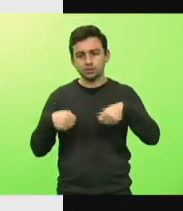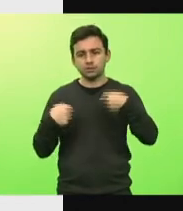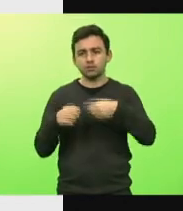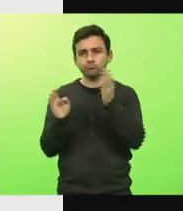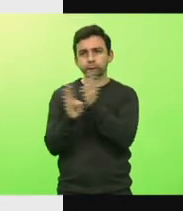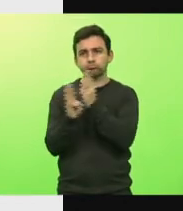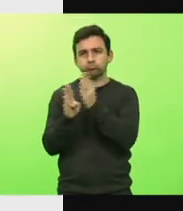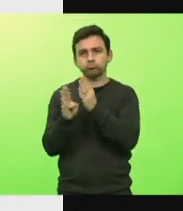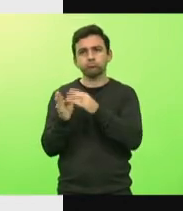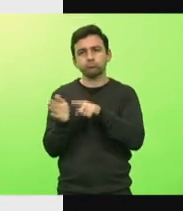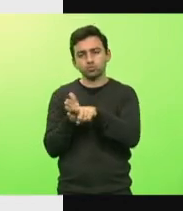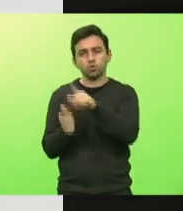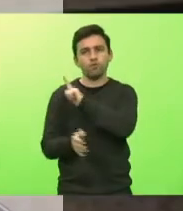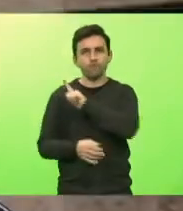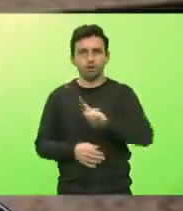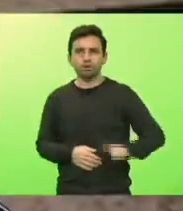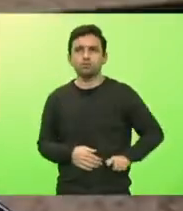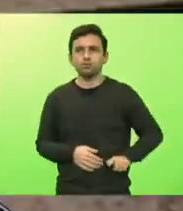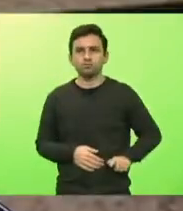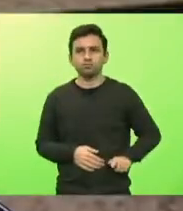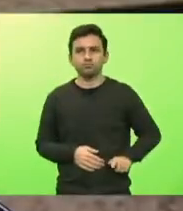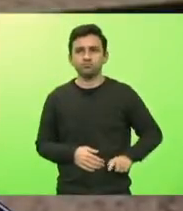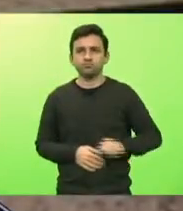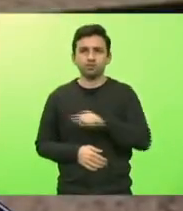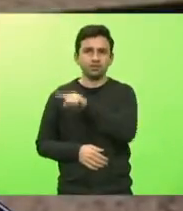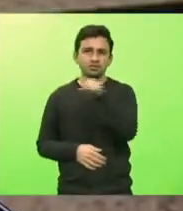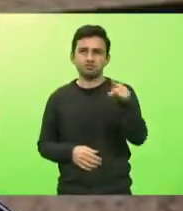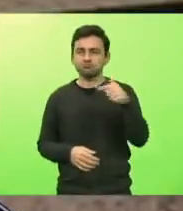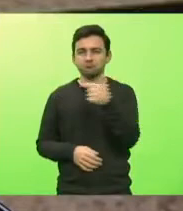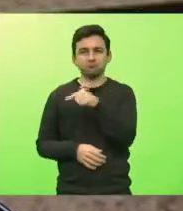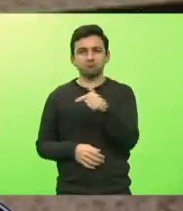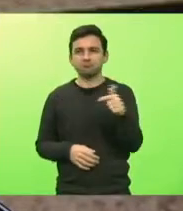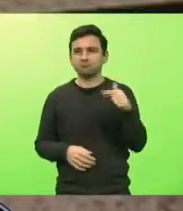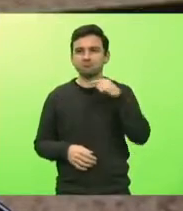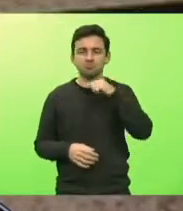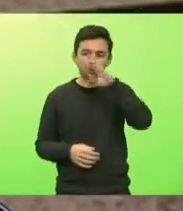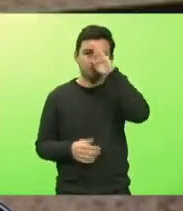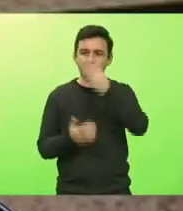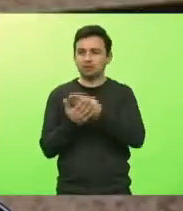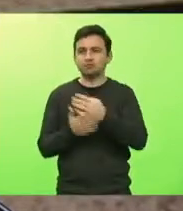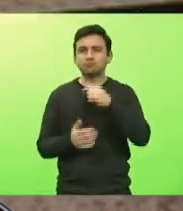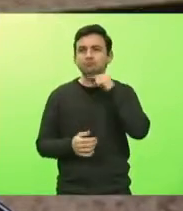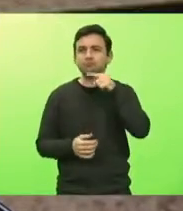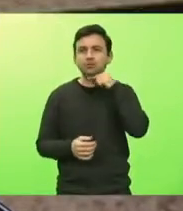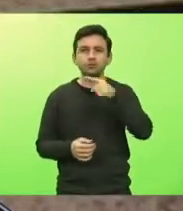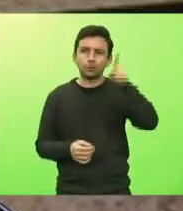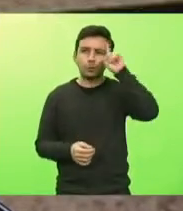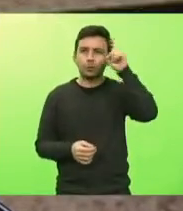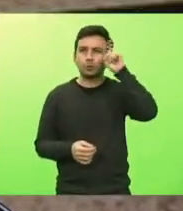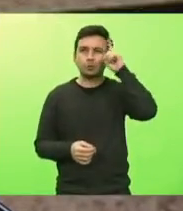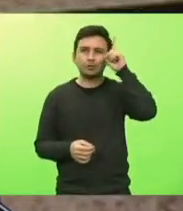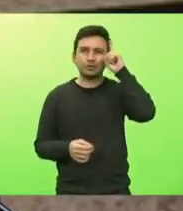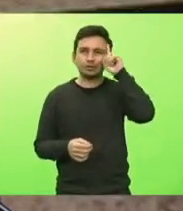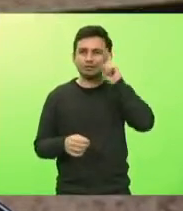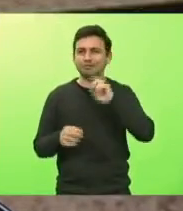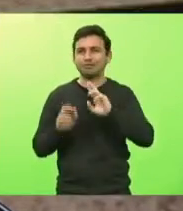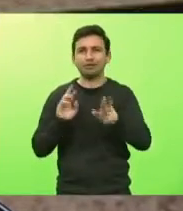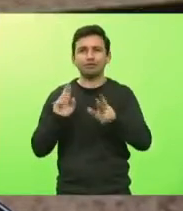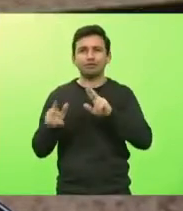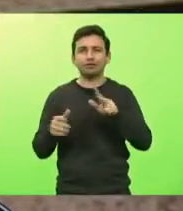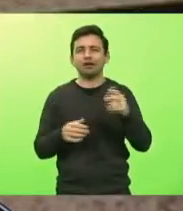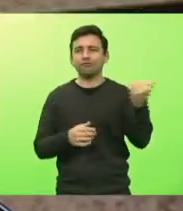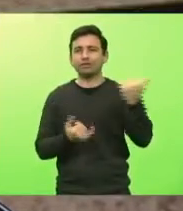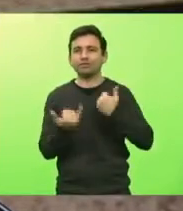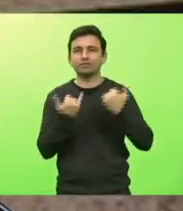governo que não tem mais moral e não tem mais confiança nenhuma, porque cada dia é uma coisa que a gente recebe, mas cada